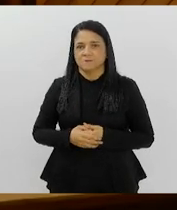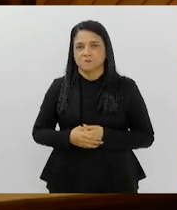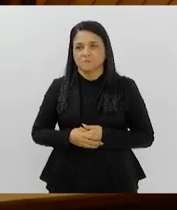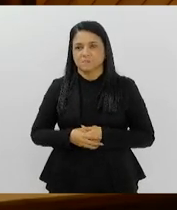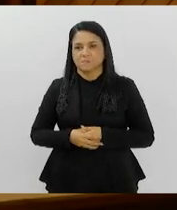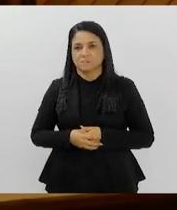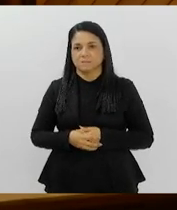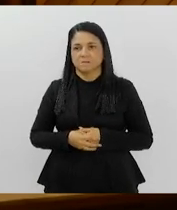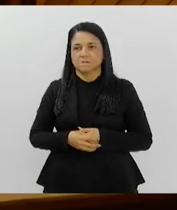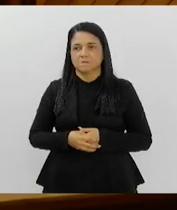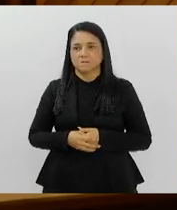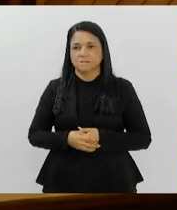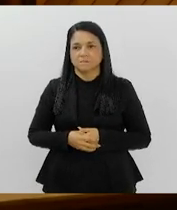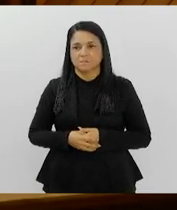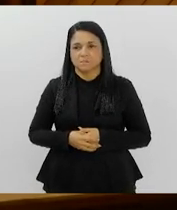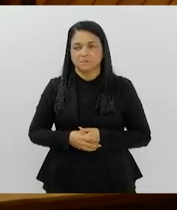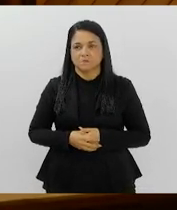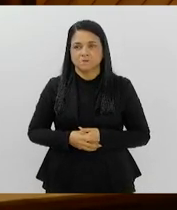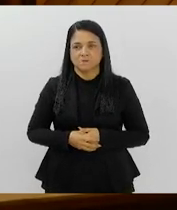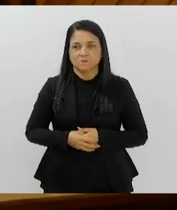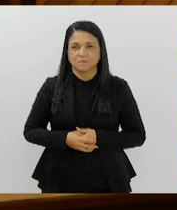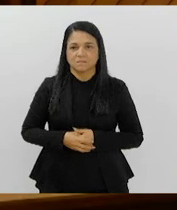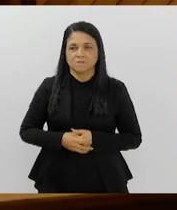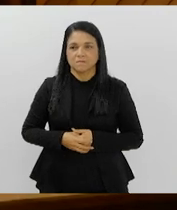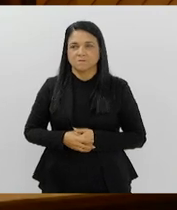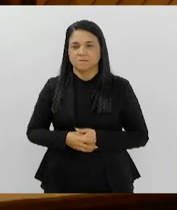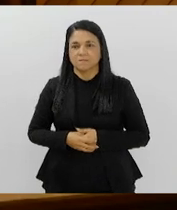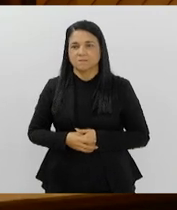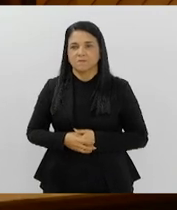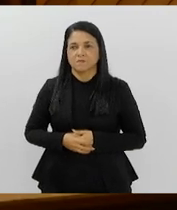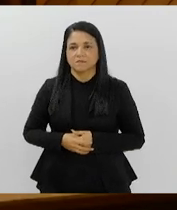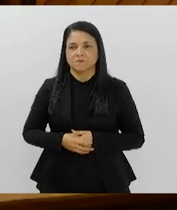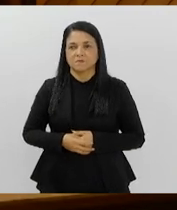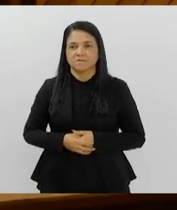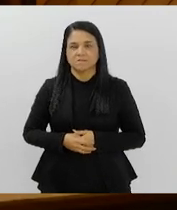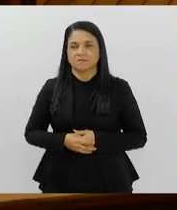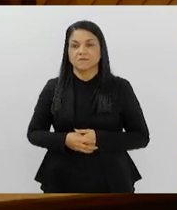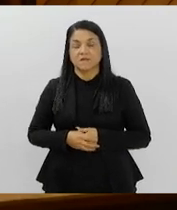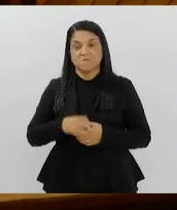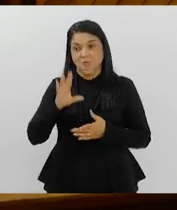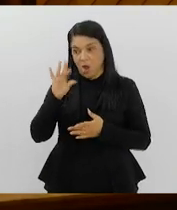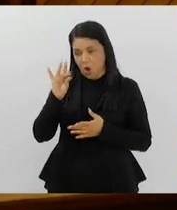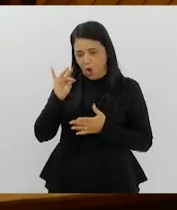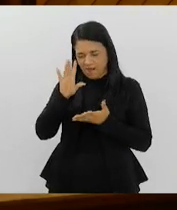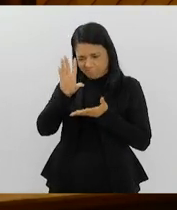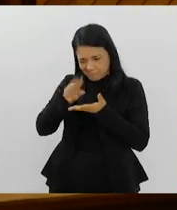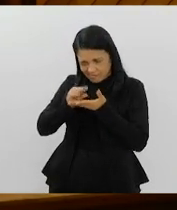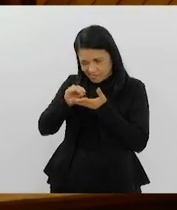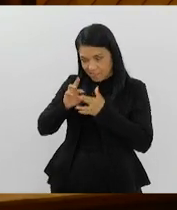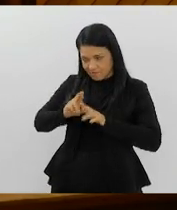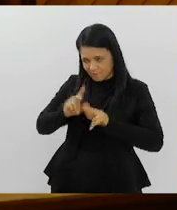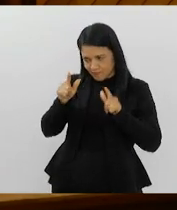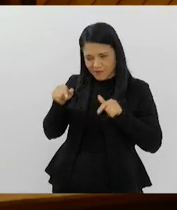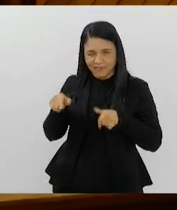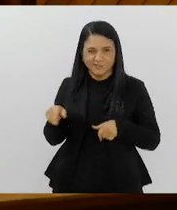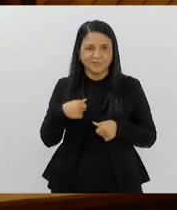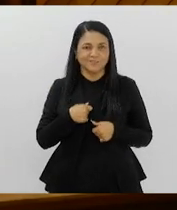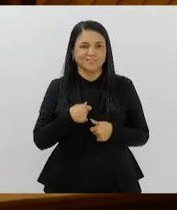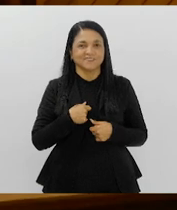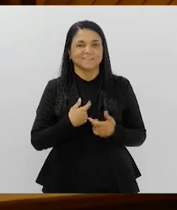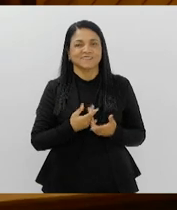Quer sim? Tá bom que eu tô. A minha cola é diferente da que organiza a live. Né? Bom, então agora,